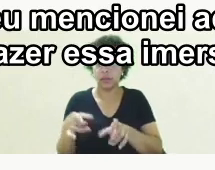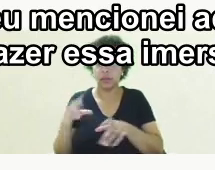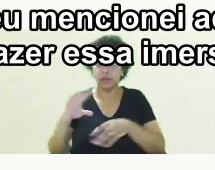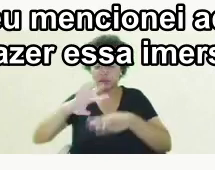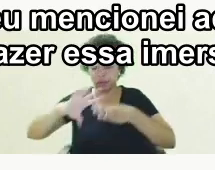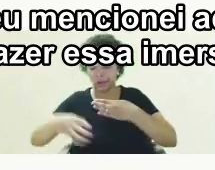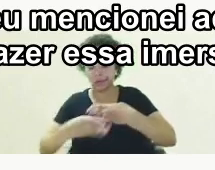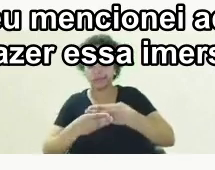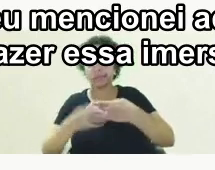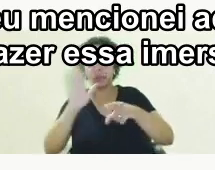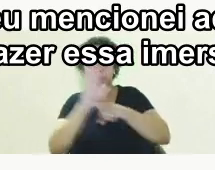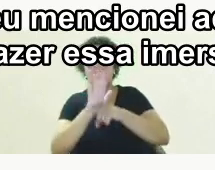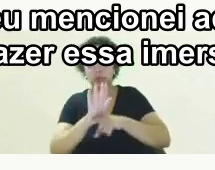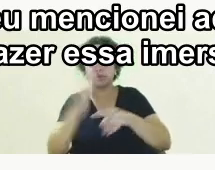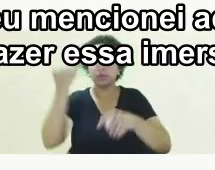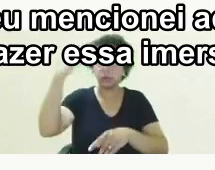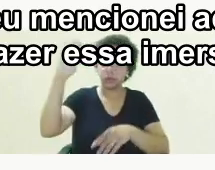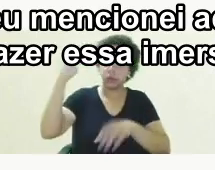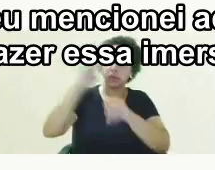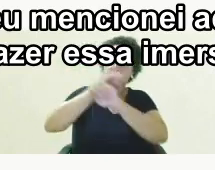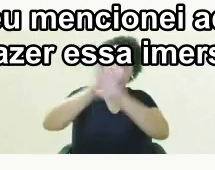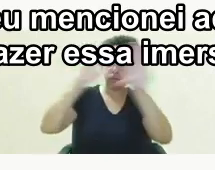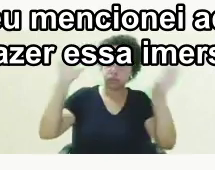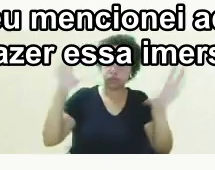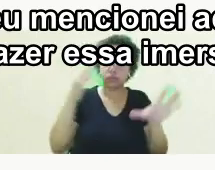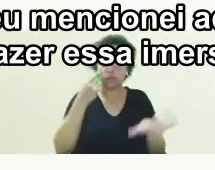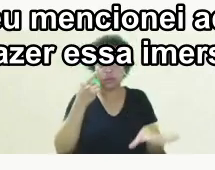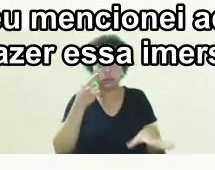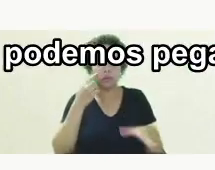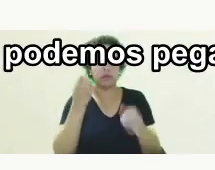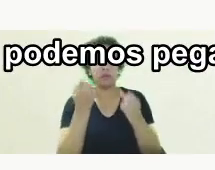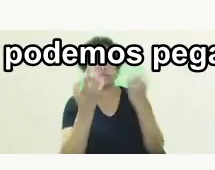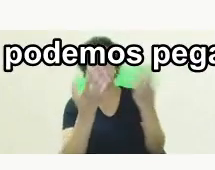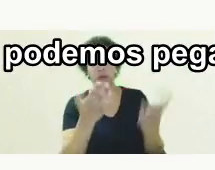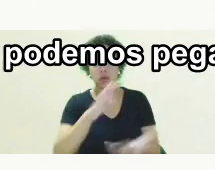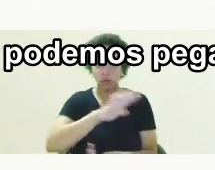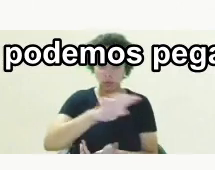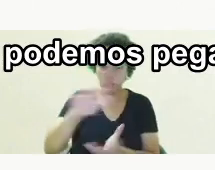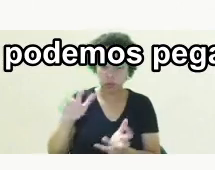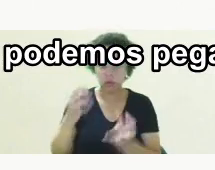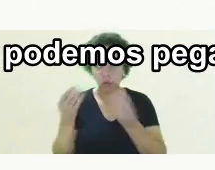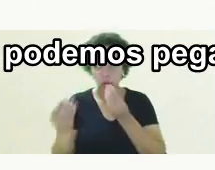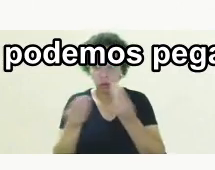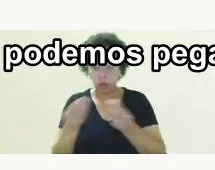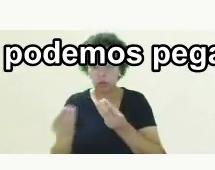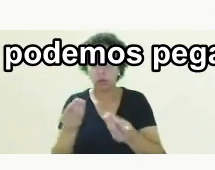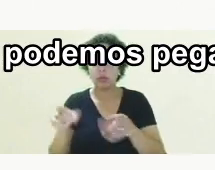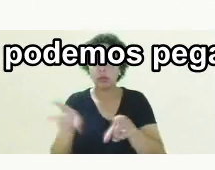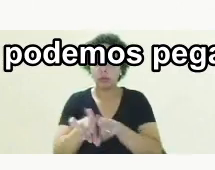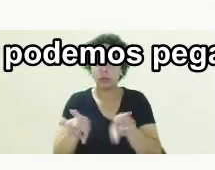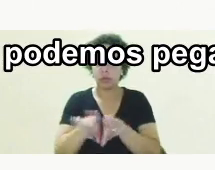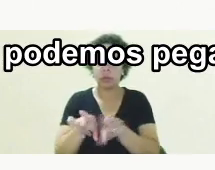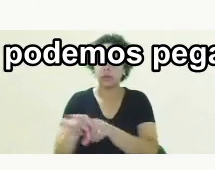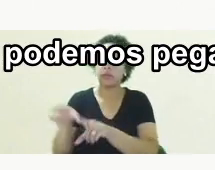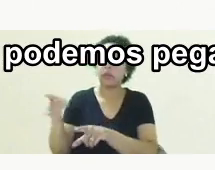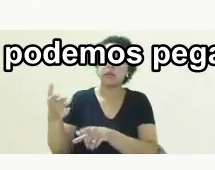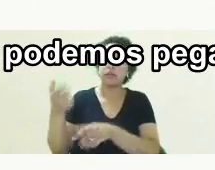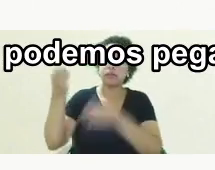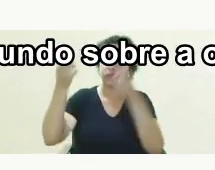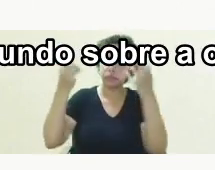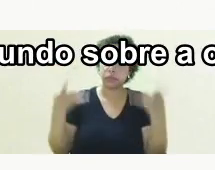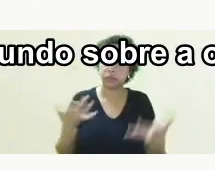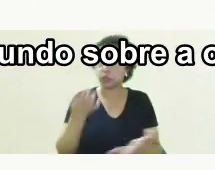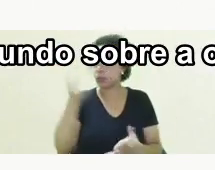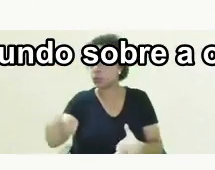aqui sobre incrementar, trazer essa imersão maior e com as referências que nós podemos pegar ali com a